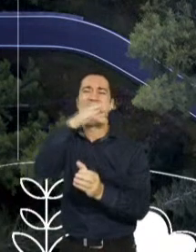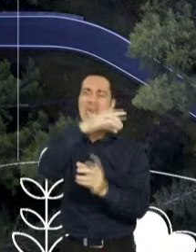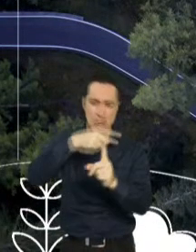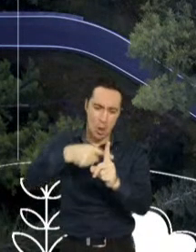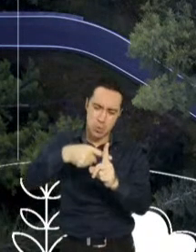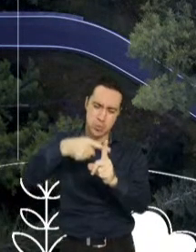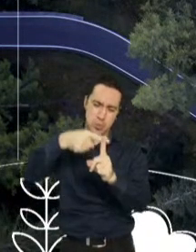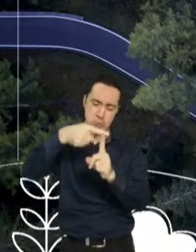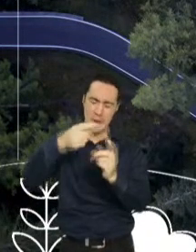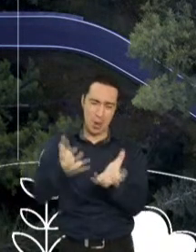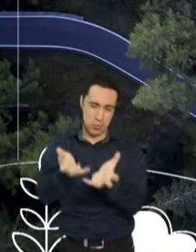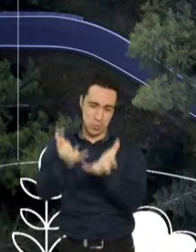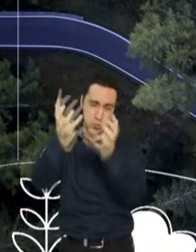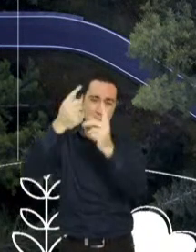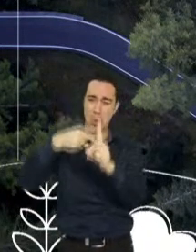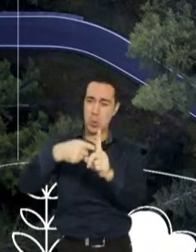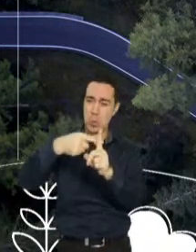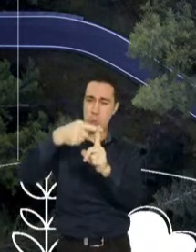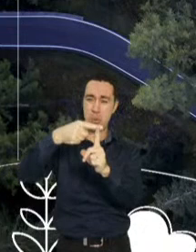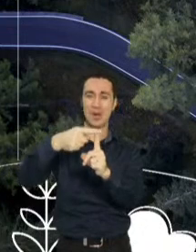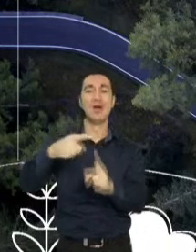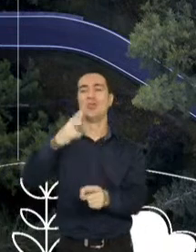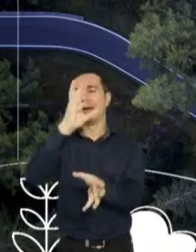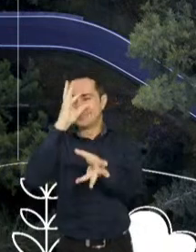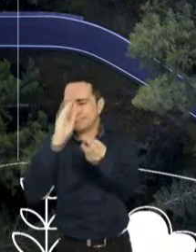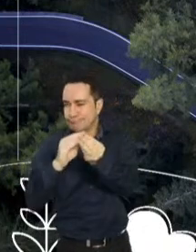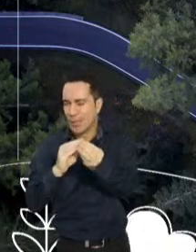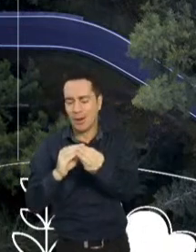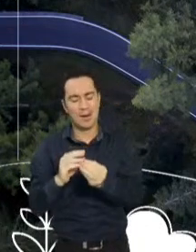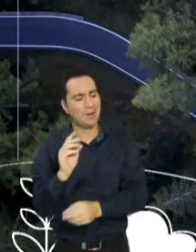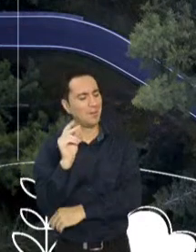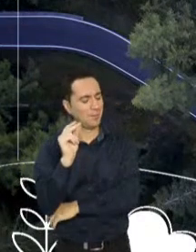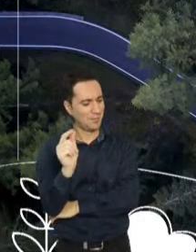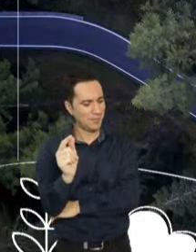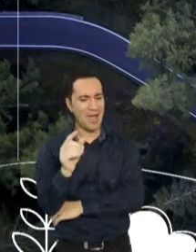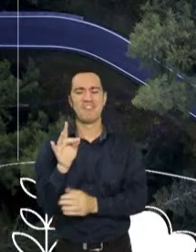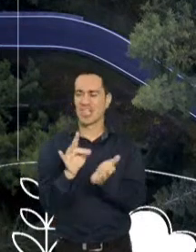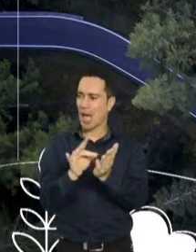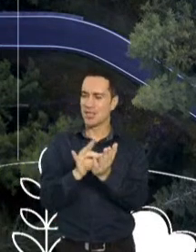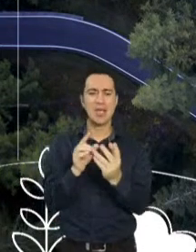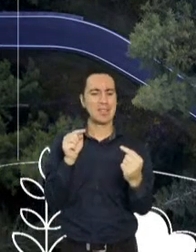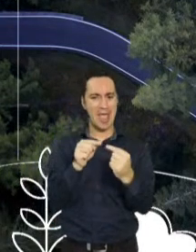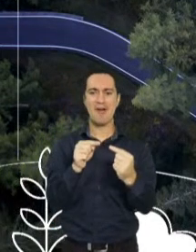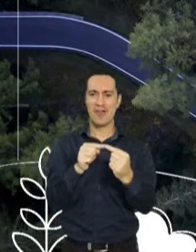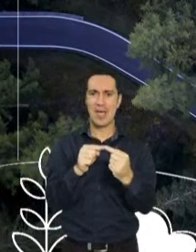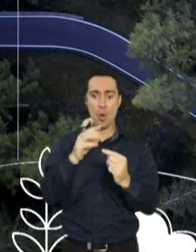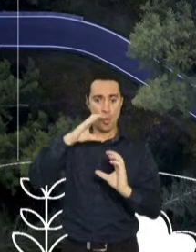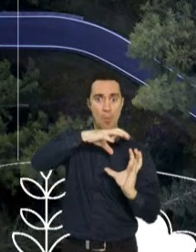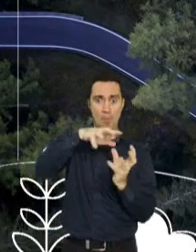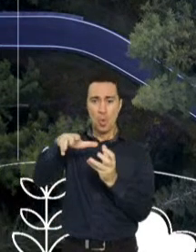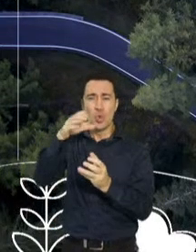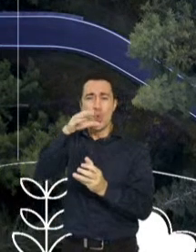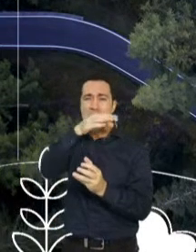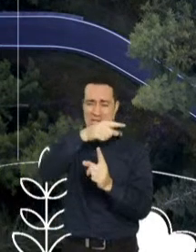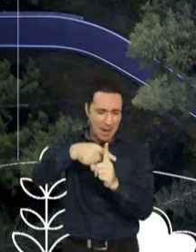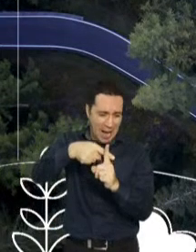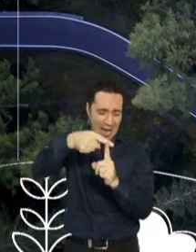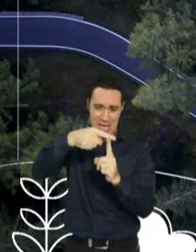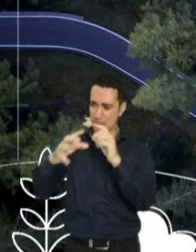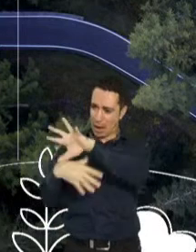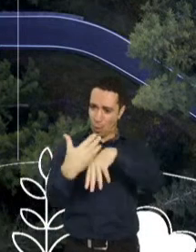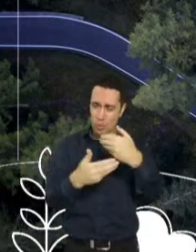sobre o ser humano, a gente consegue fazer uma relação, gente, direta do clima e